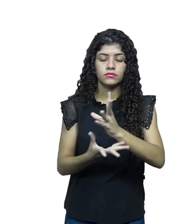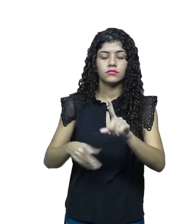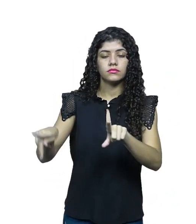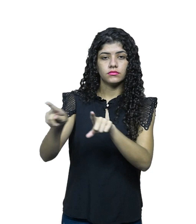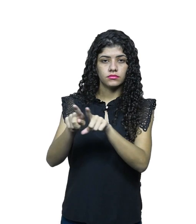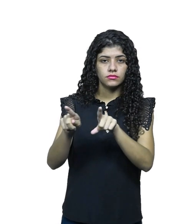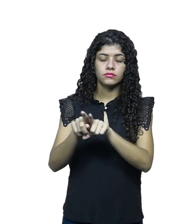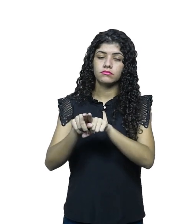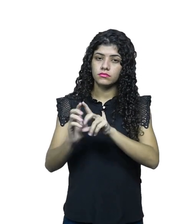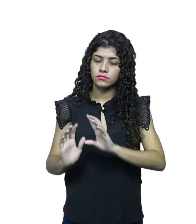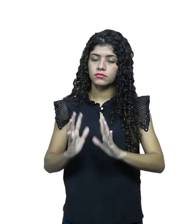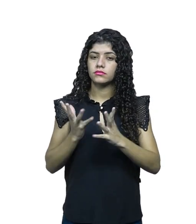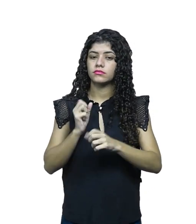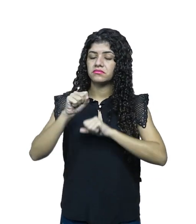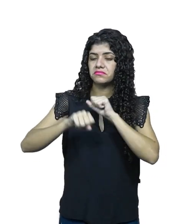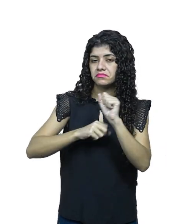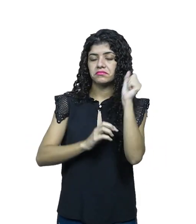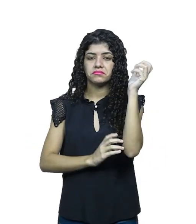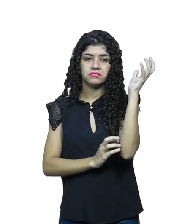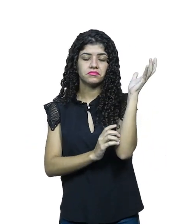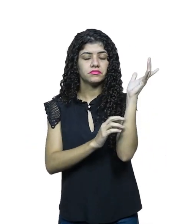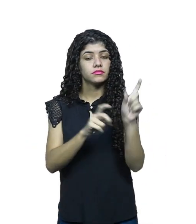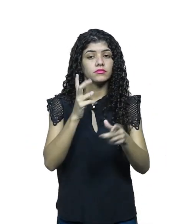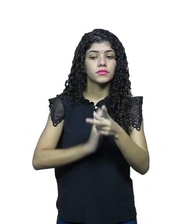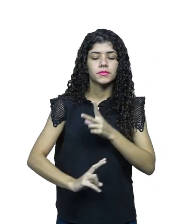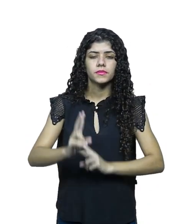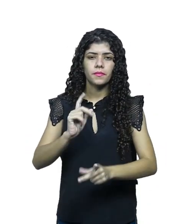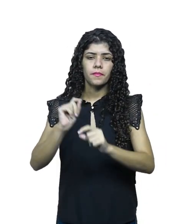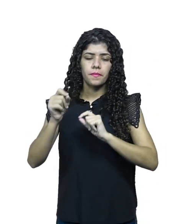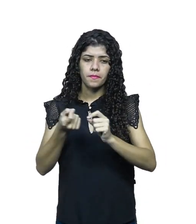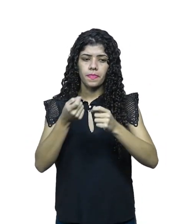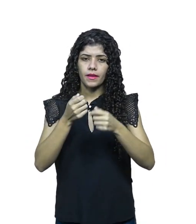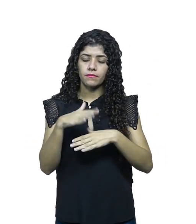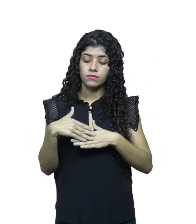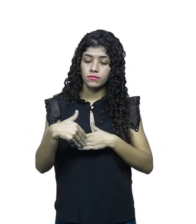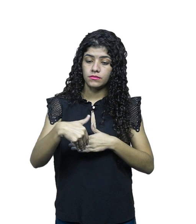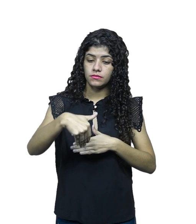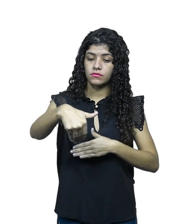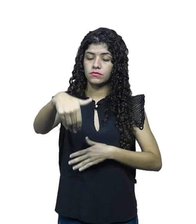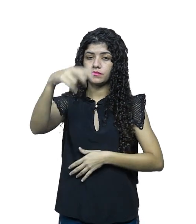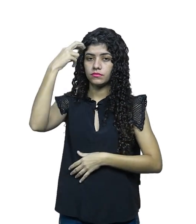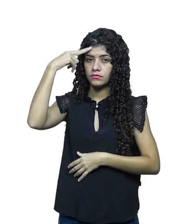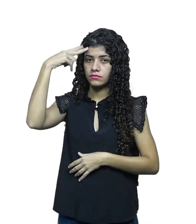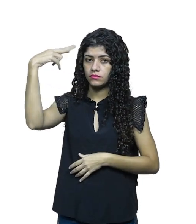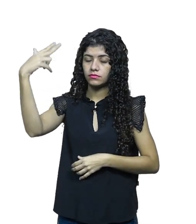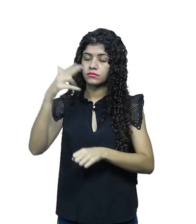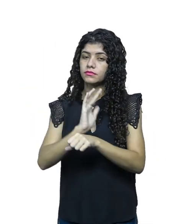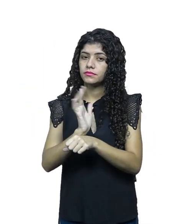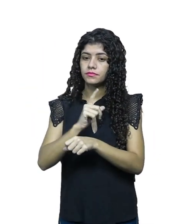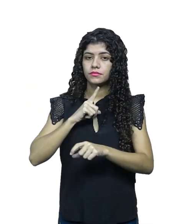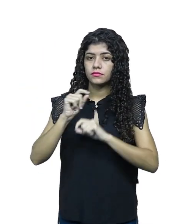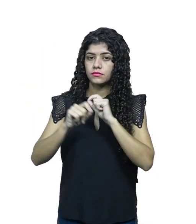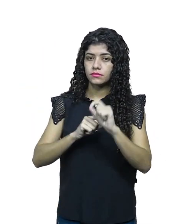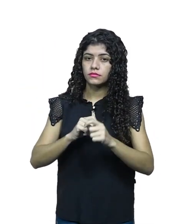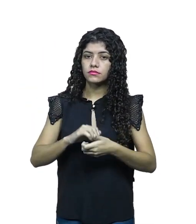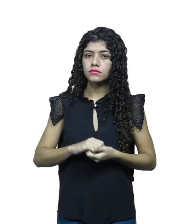mais carga dramática, envolvendo essa ação, aí pode vir uma camada psicológica, uma camada emocional, e é sempre uma ação que